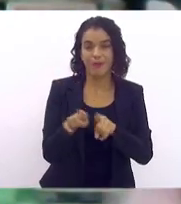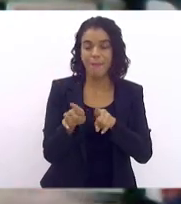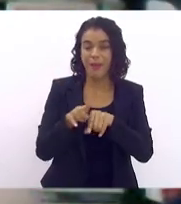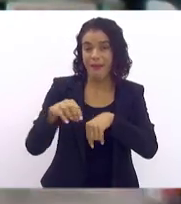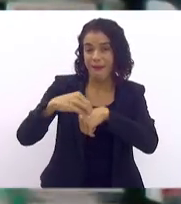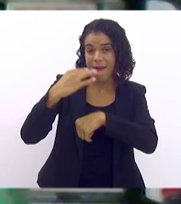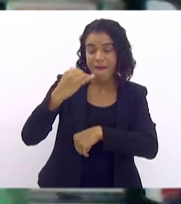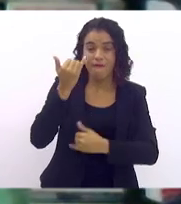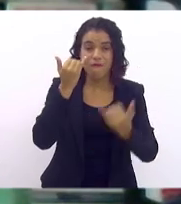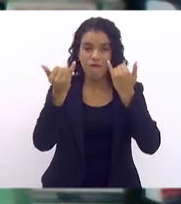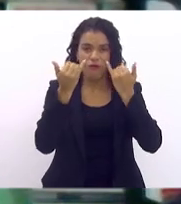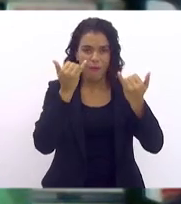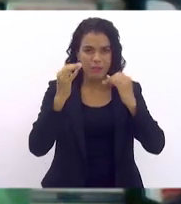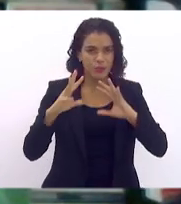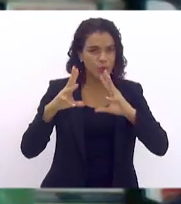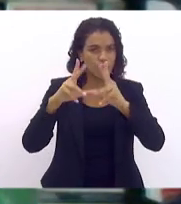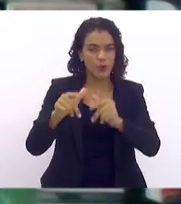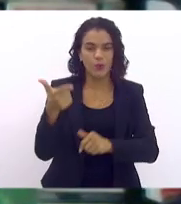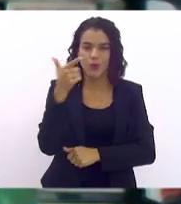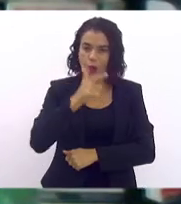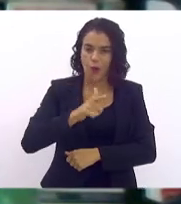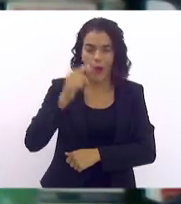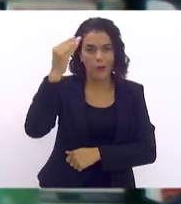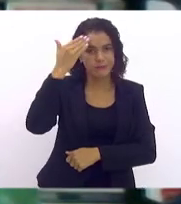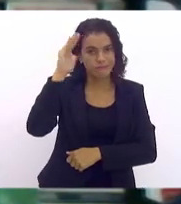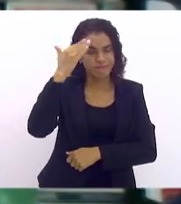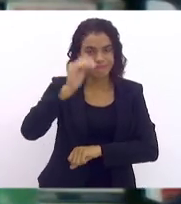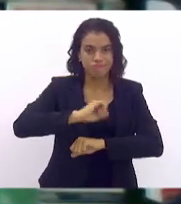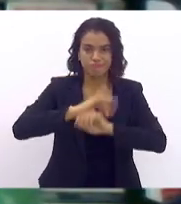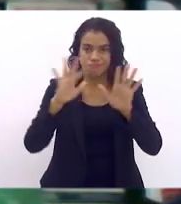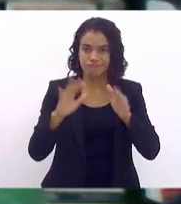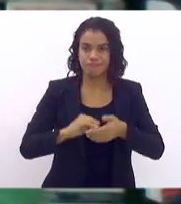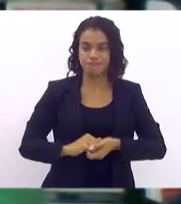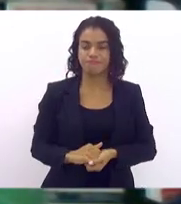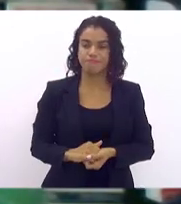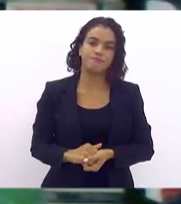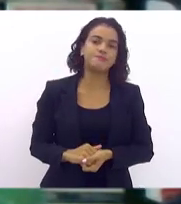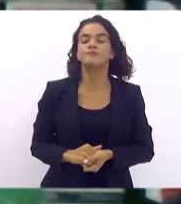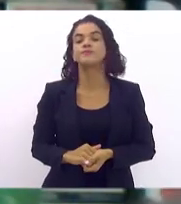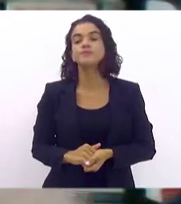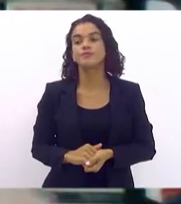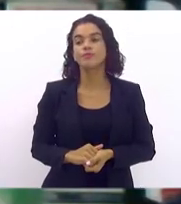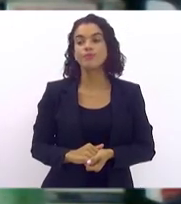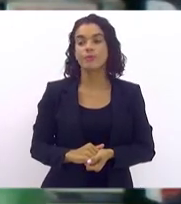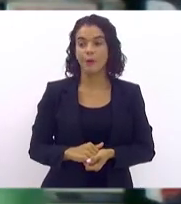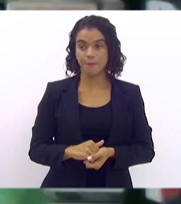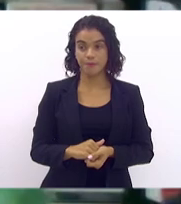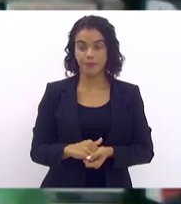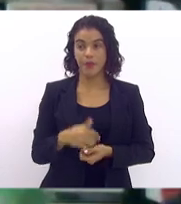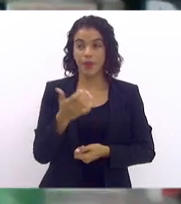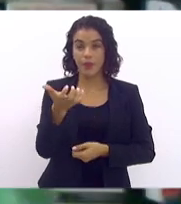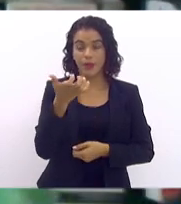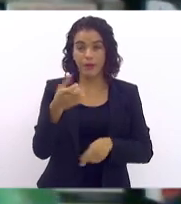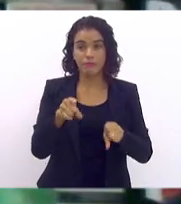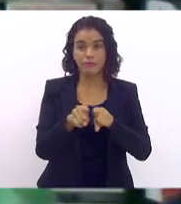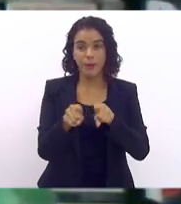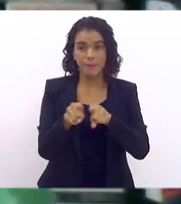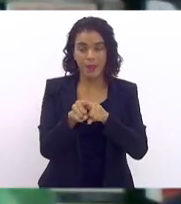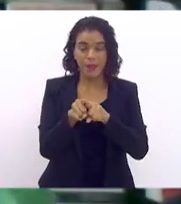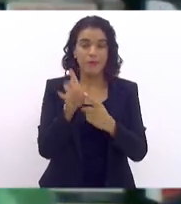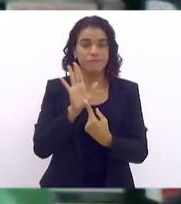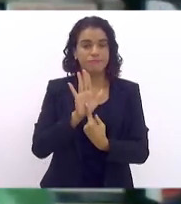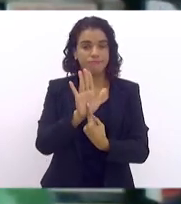também, então tem que ter esse contrassenso, que é o que vocês estão buscando aqui. E aí, o que eu queria citar também, nos casos